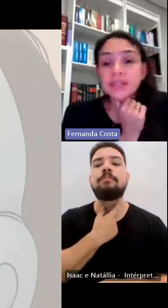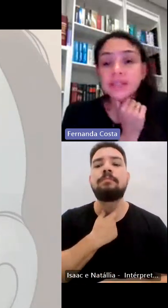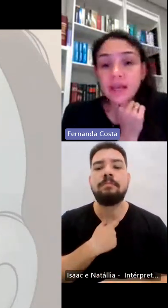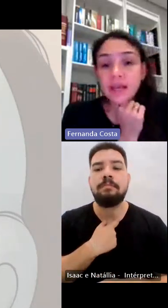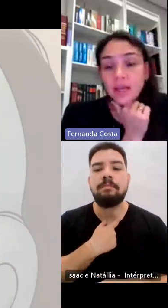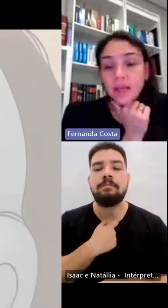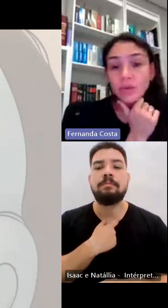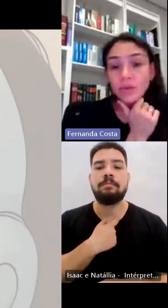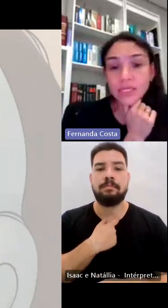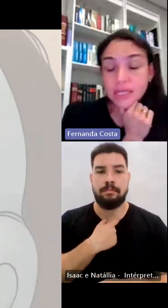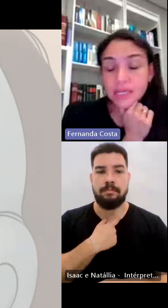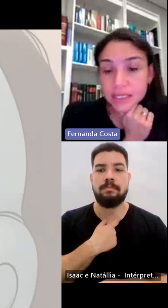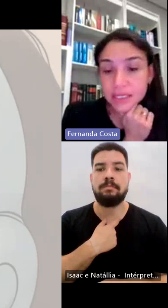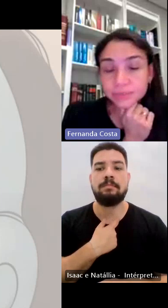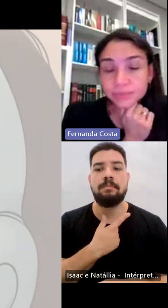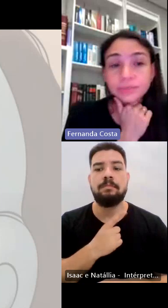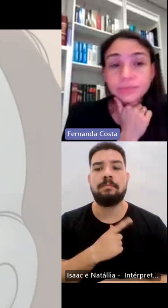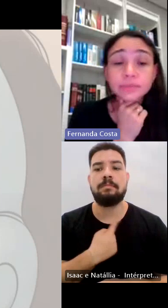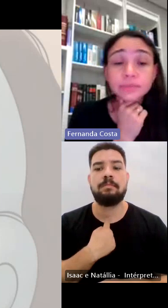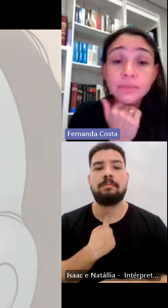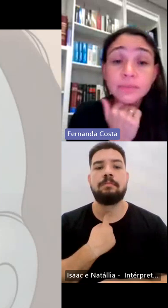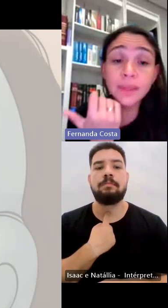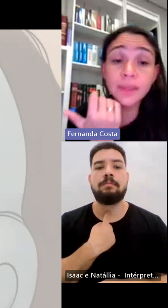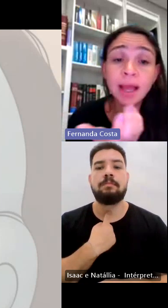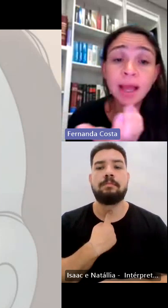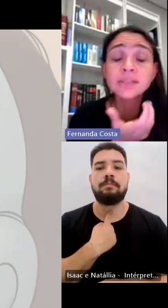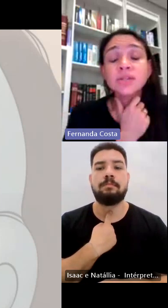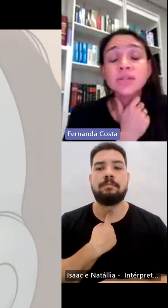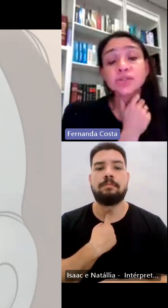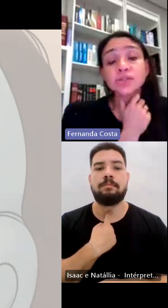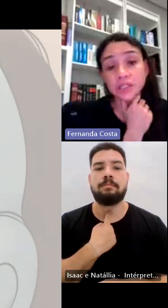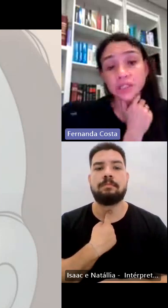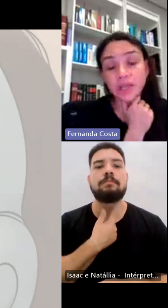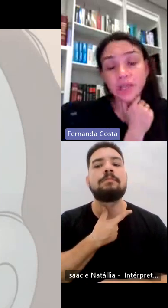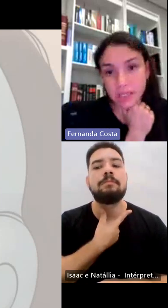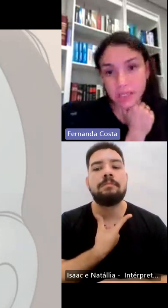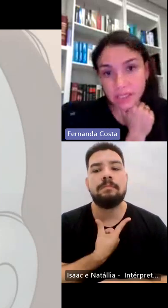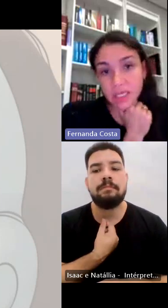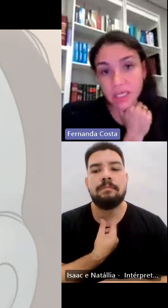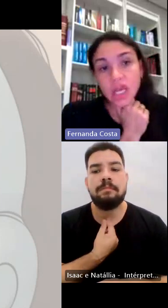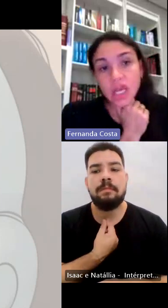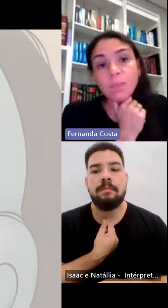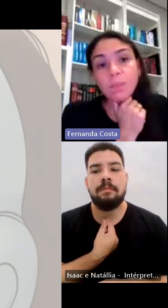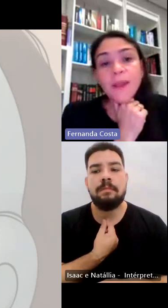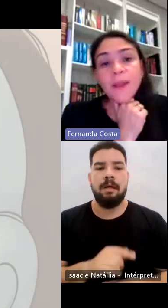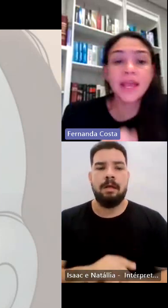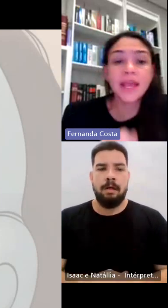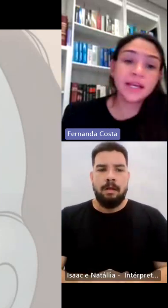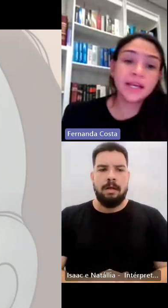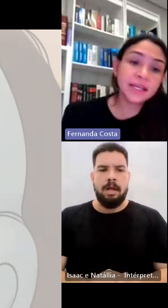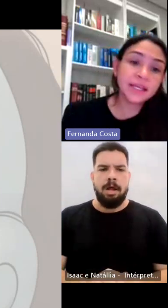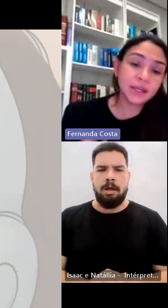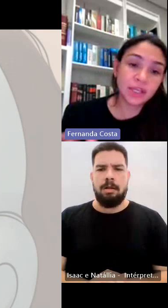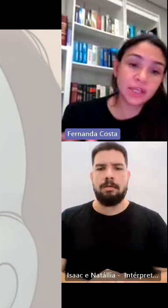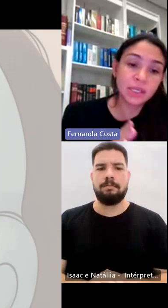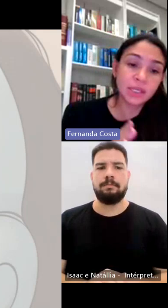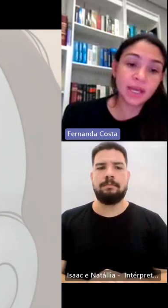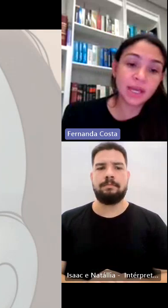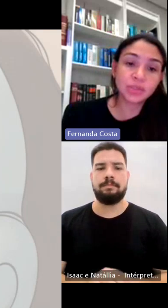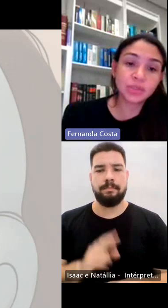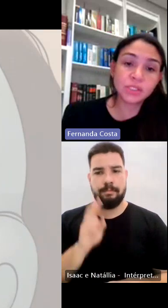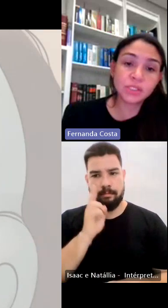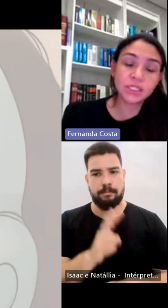que está localizada as nossas cordas vocais. E aí aqui eu tenho